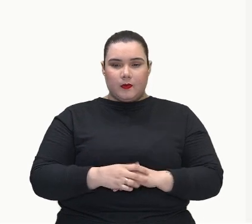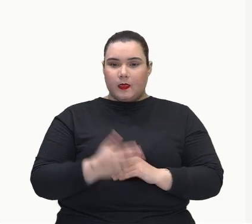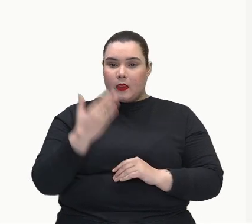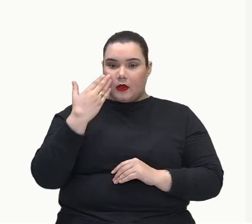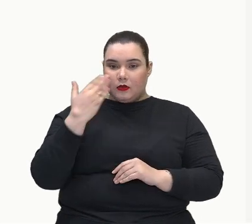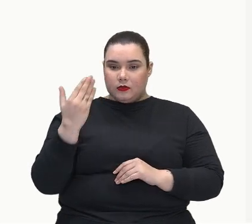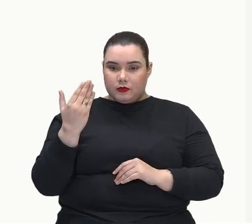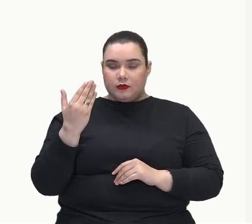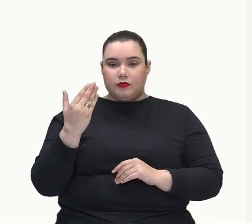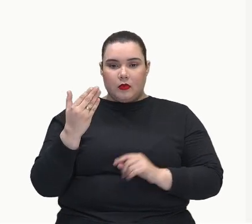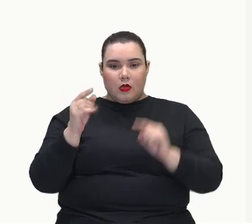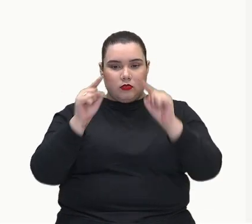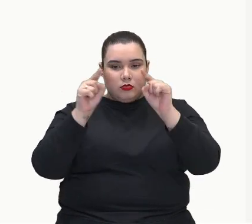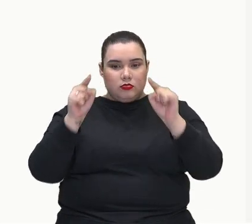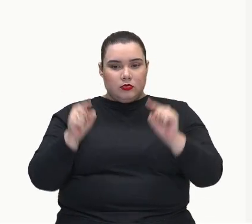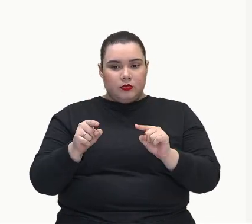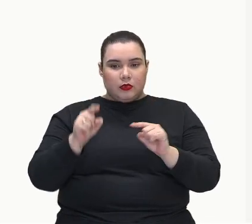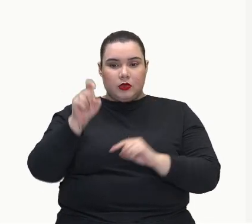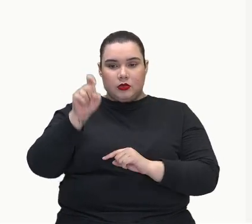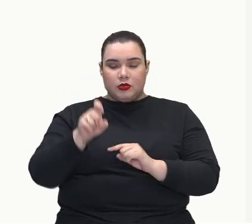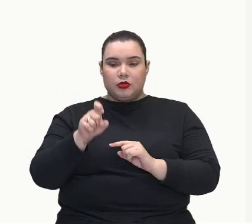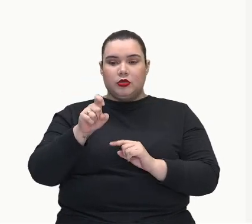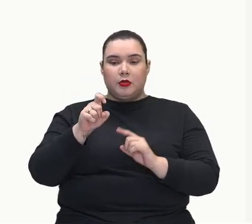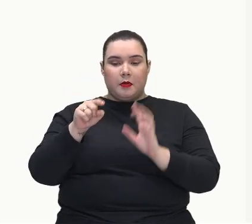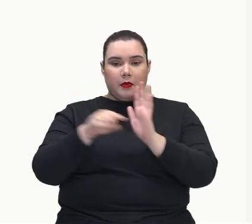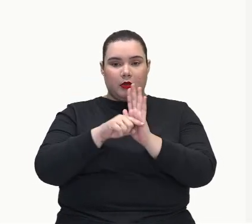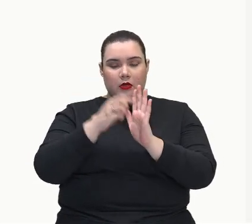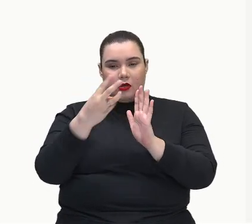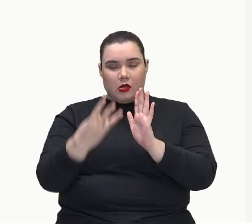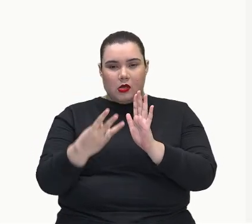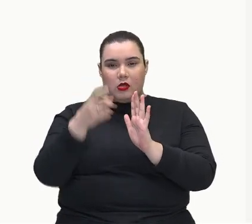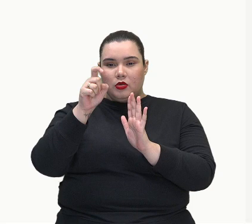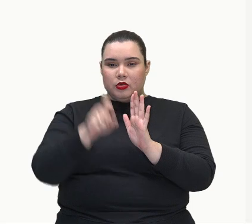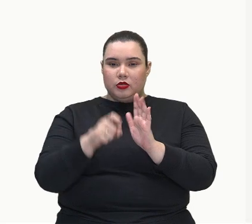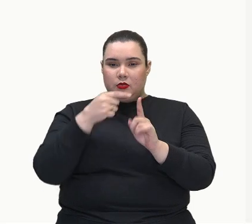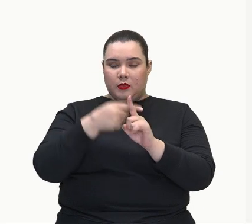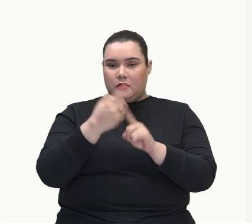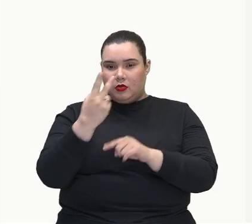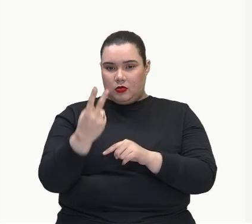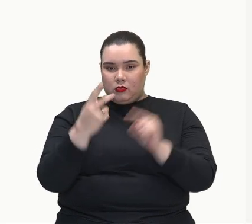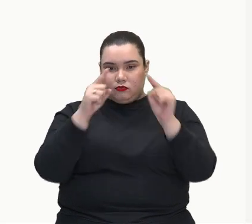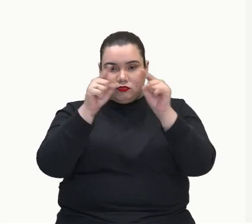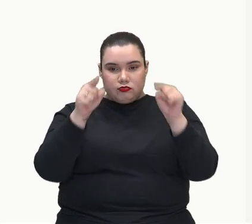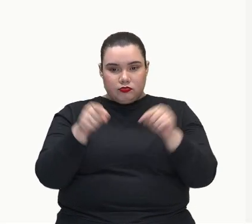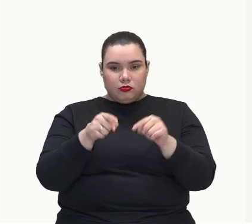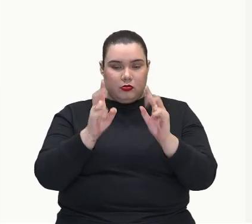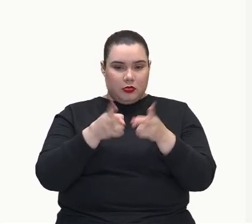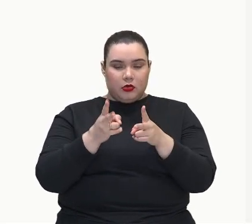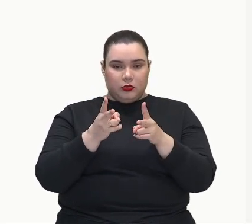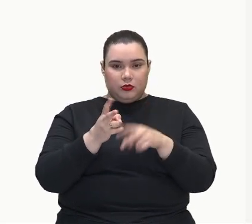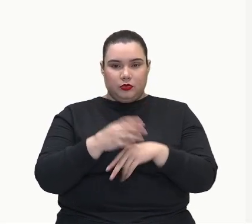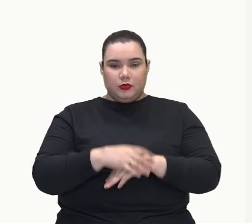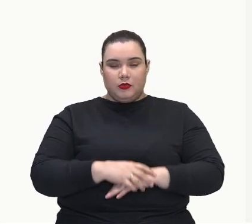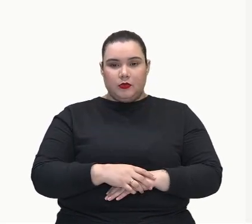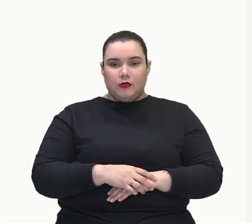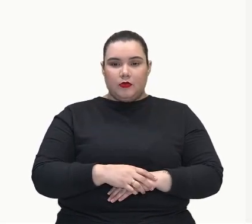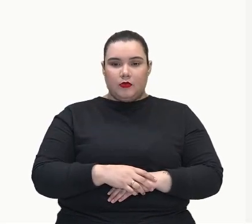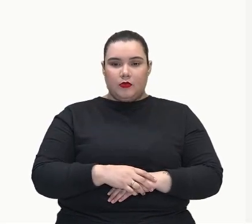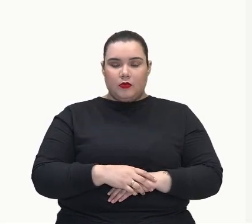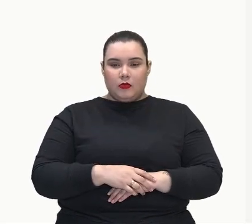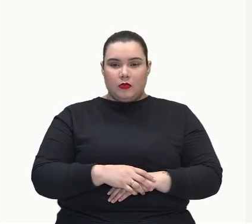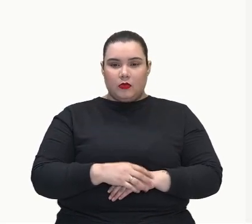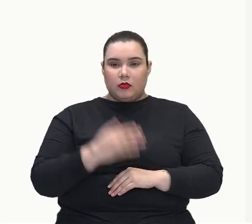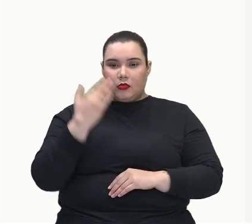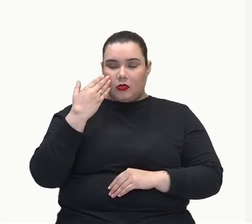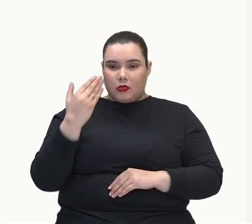entre parênteses x menos 3 e x mais 2, ó, essa multiplicação que a gente vai fazer aqui.